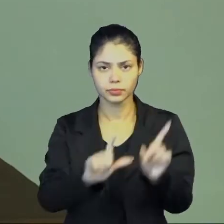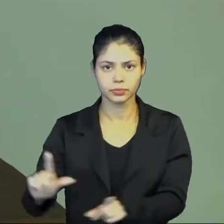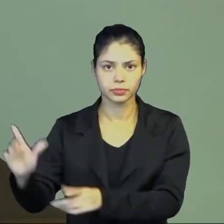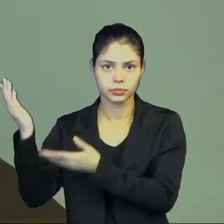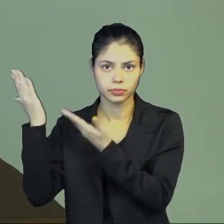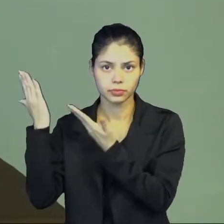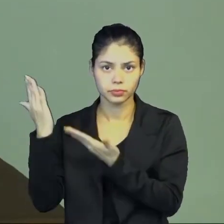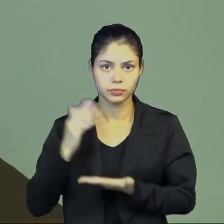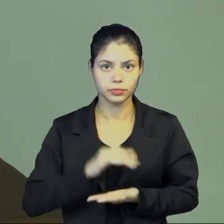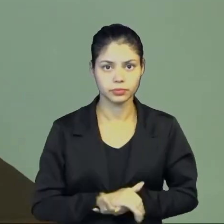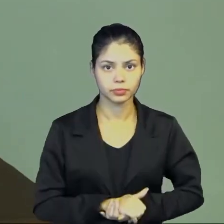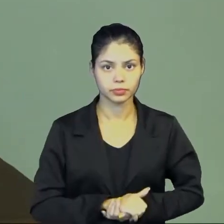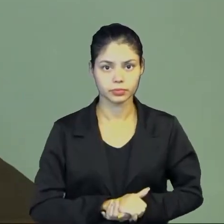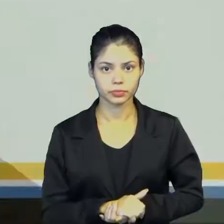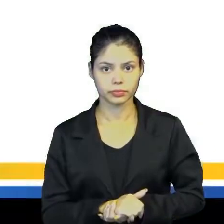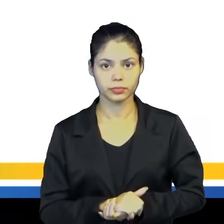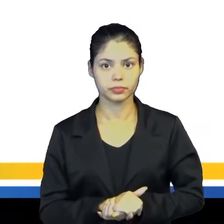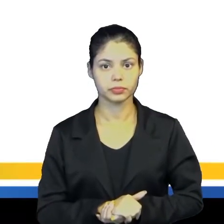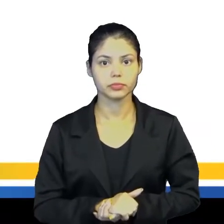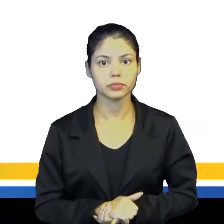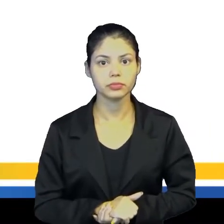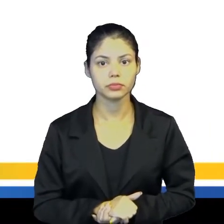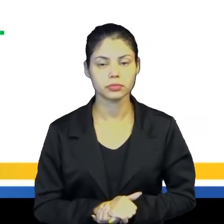comigo, vamos lá.